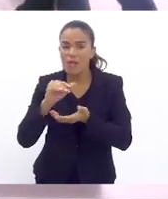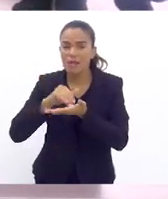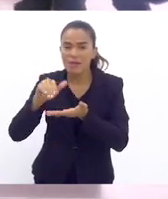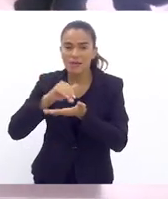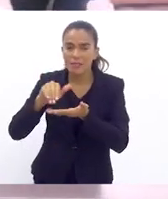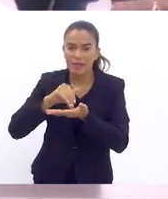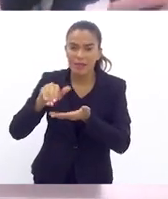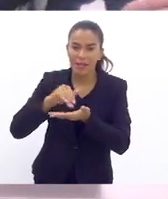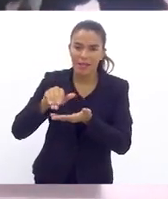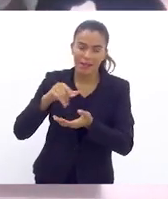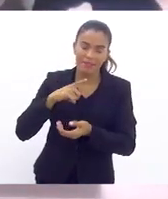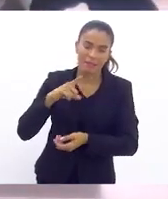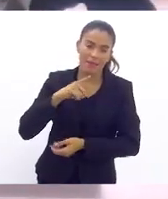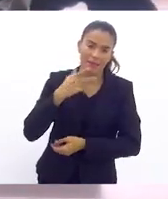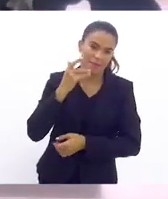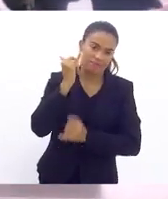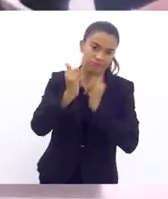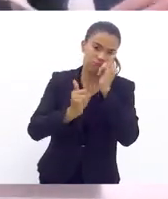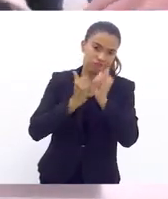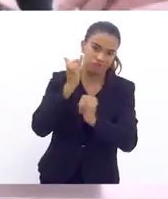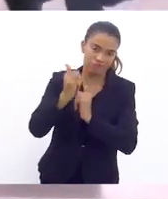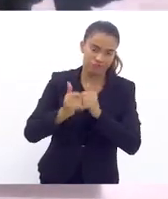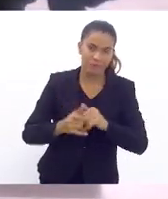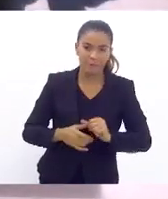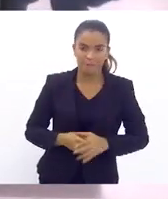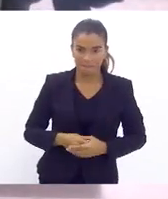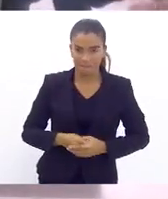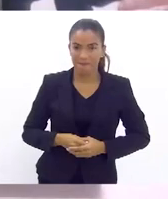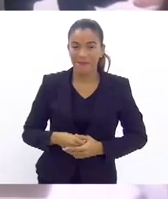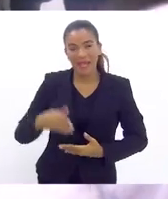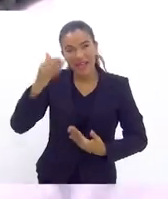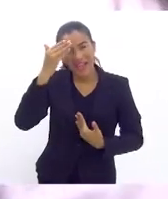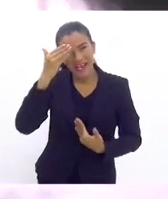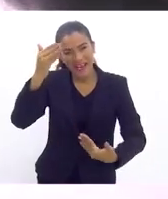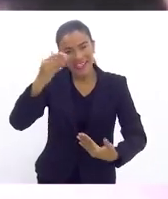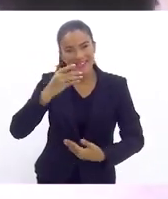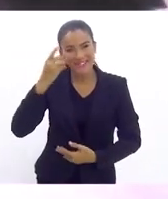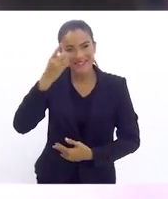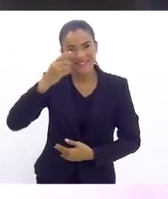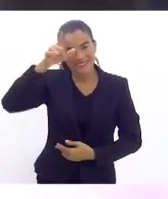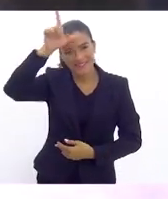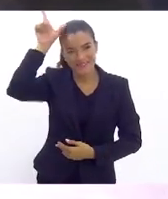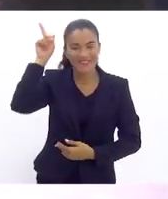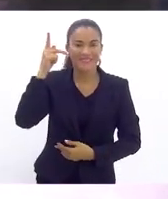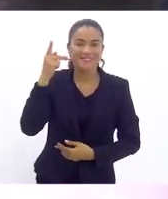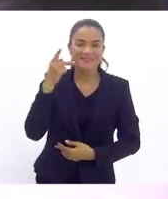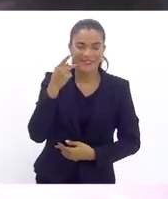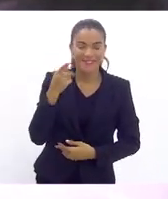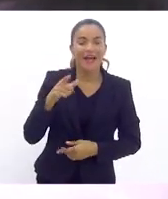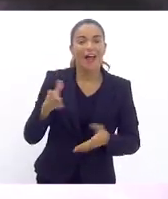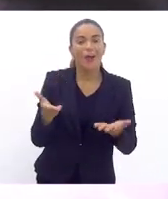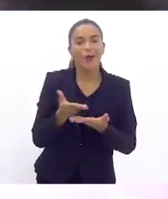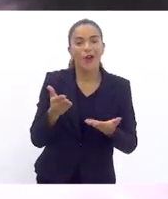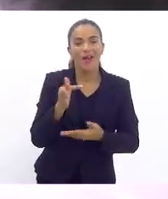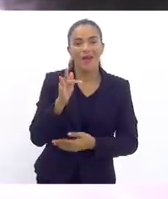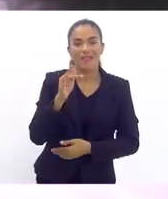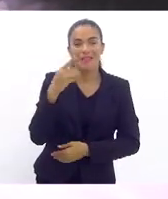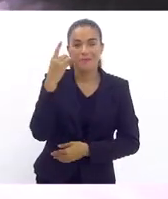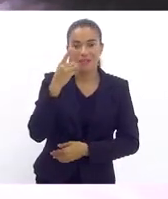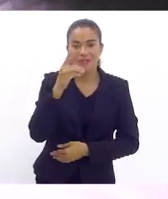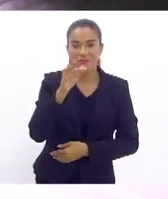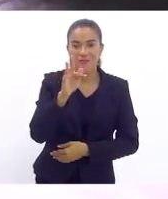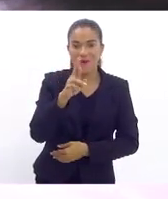Muito obrigado agradecendo a Deputado Luiz Paulo Deputado Fred Pacheco em seguida